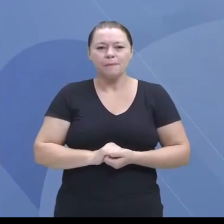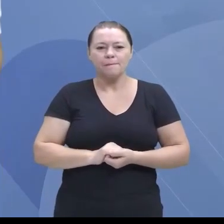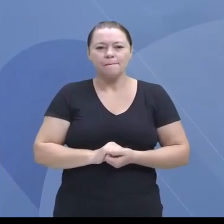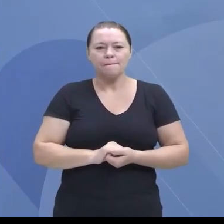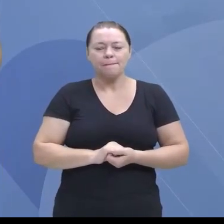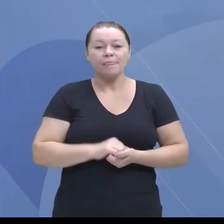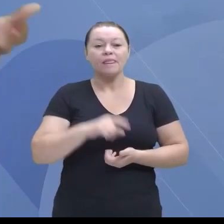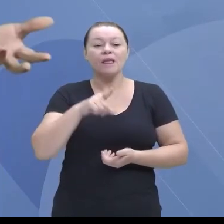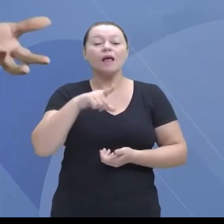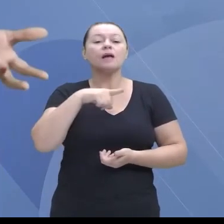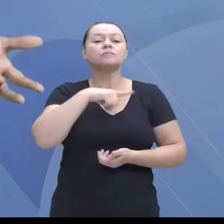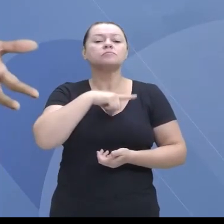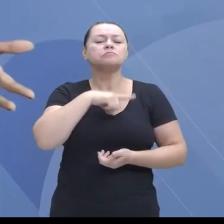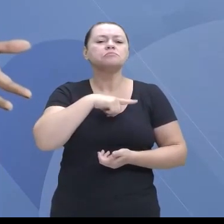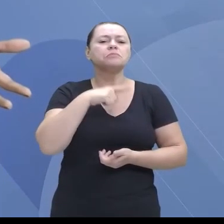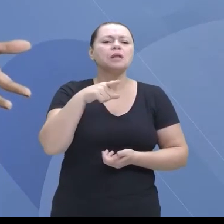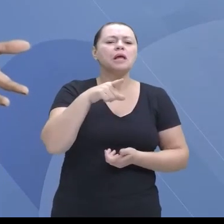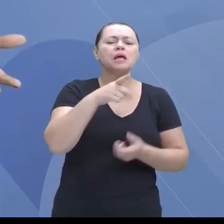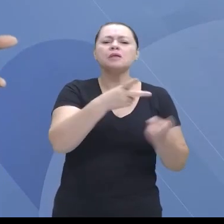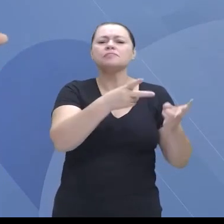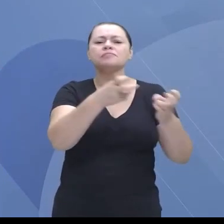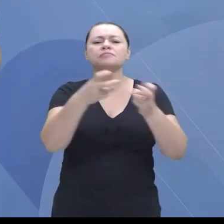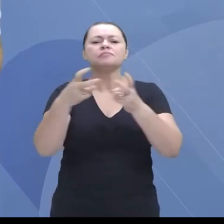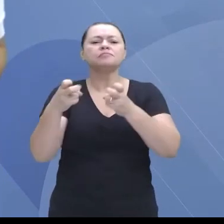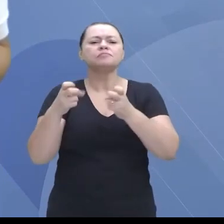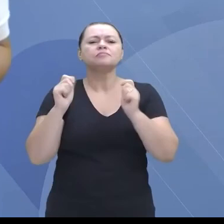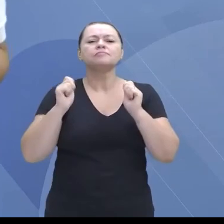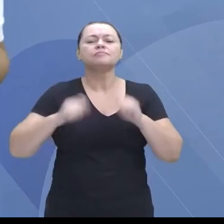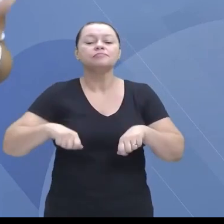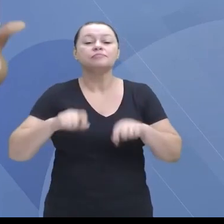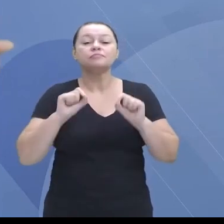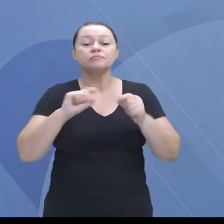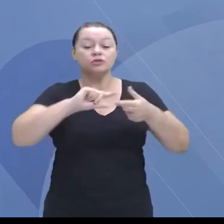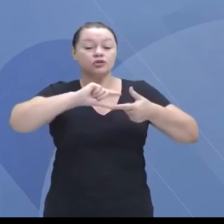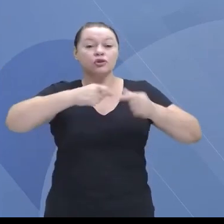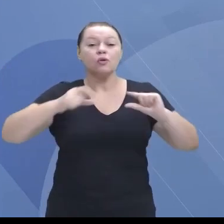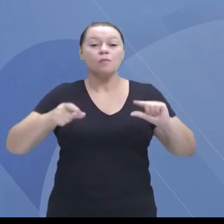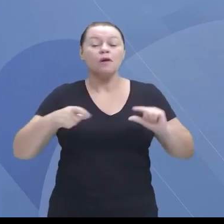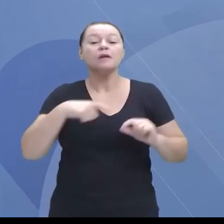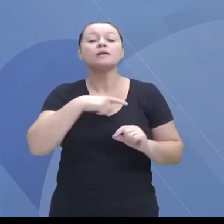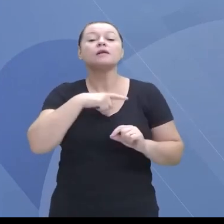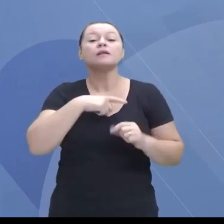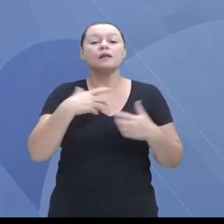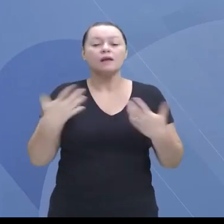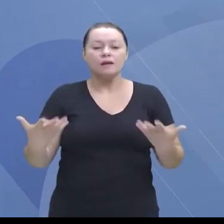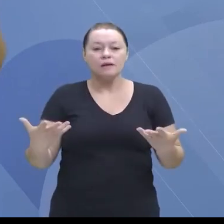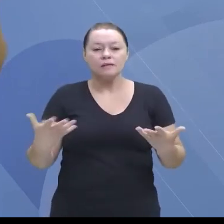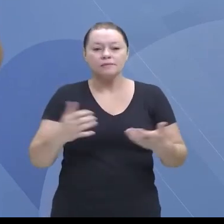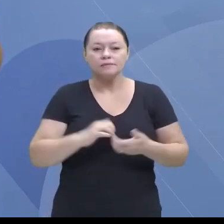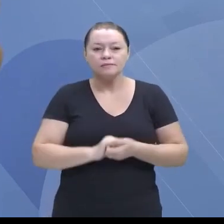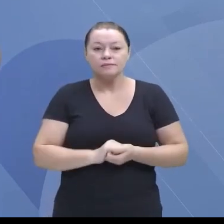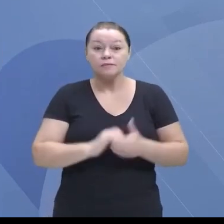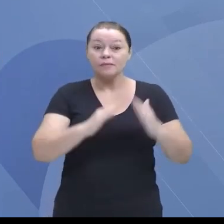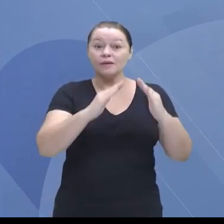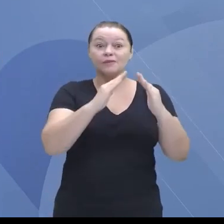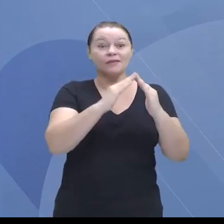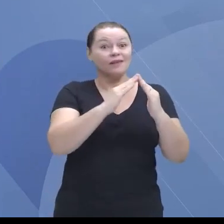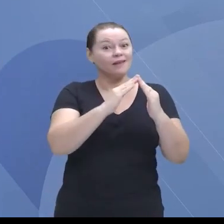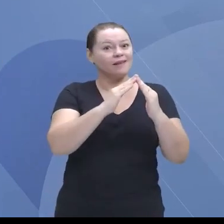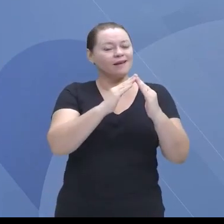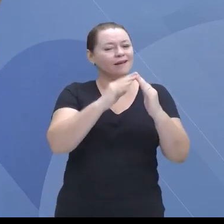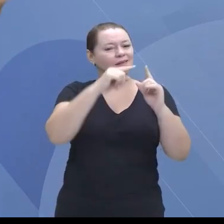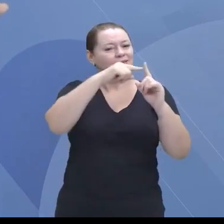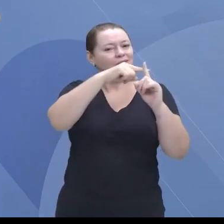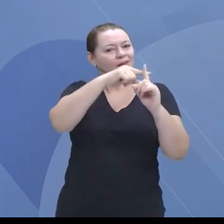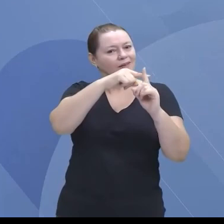O que nós podemos observar nesse quadro das formas geométricas? O que nós podemos observar? O telhado da